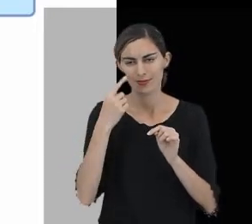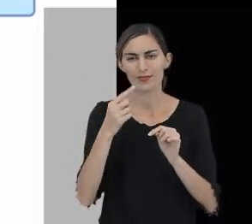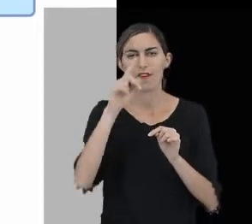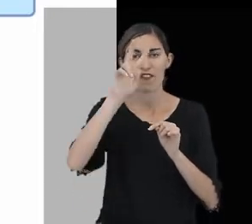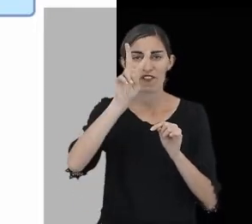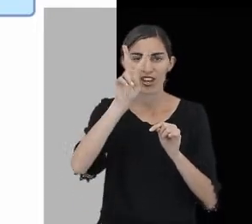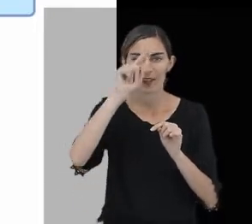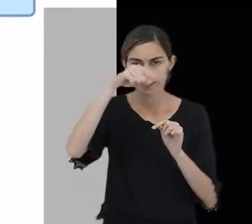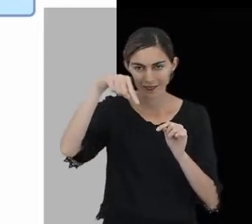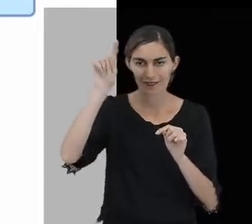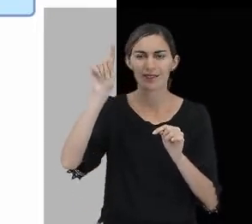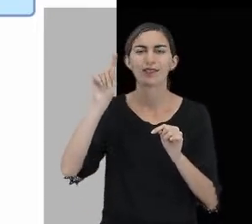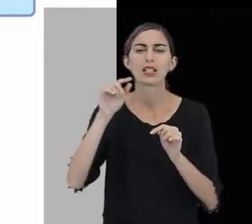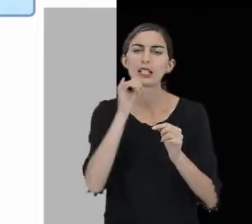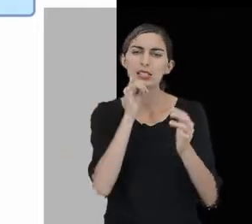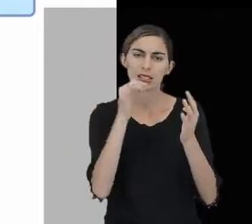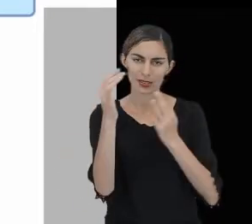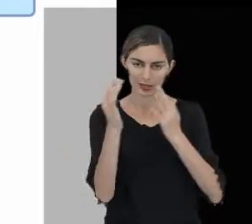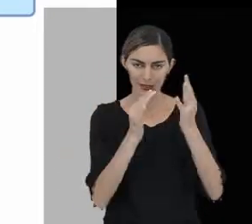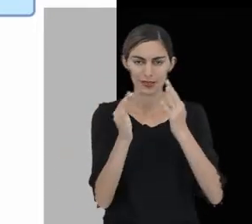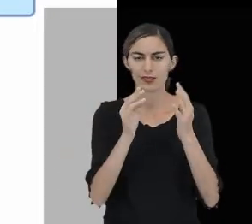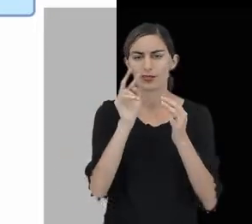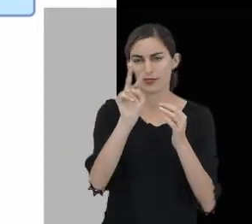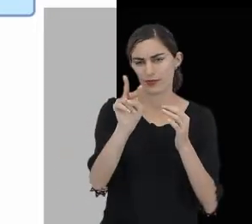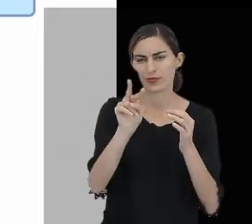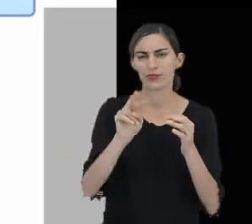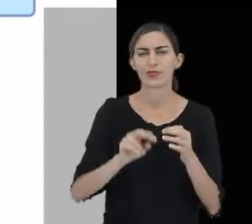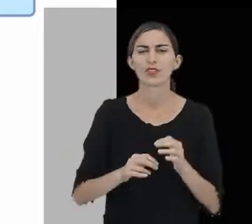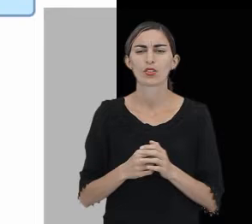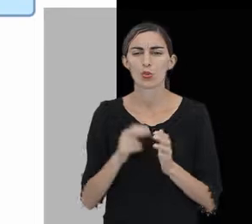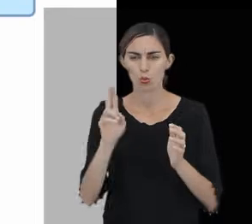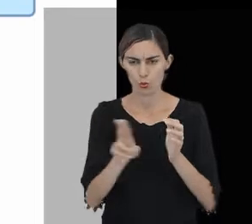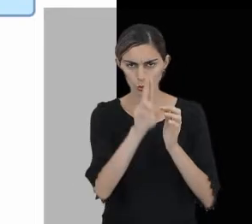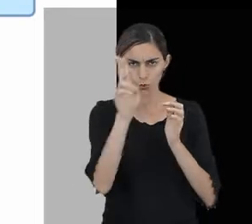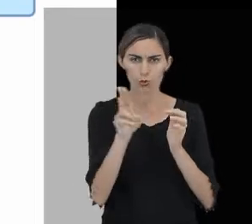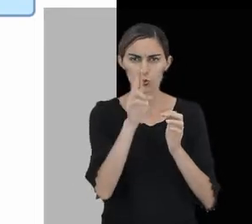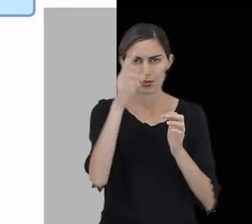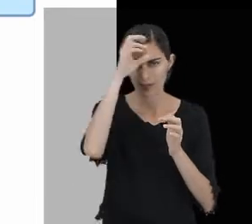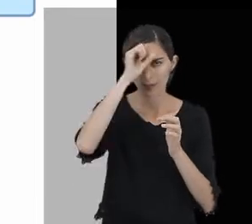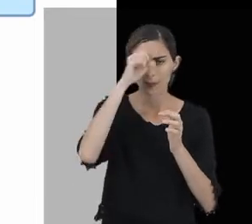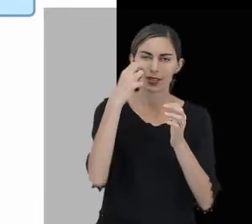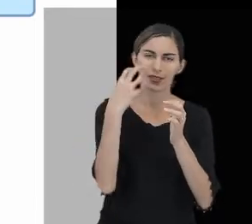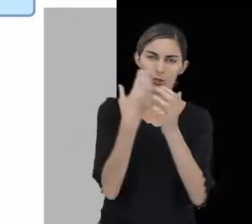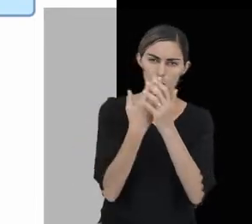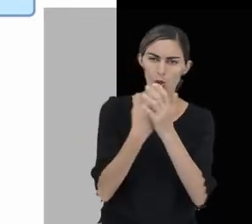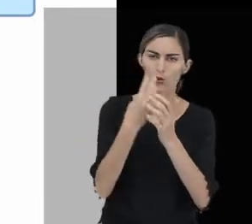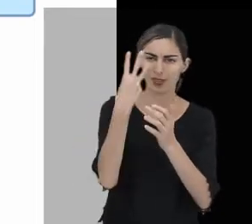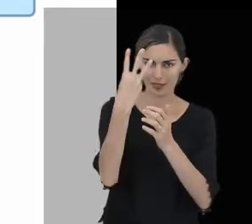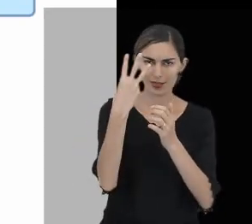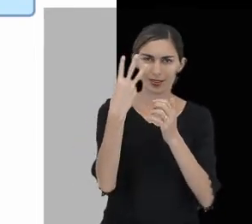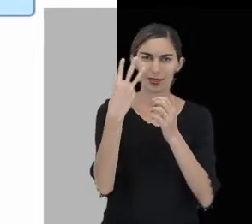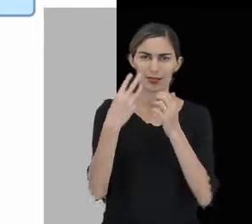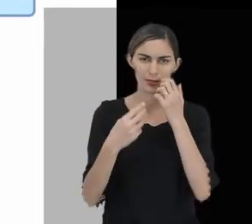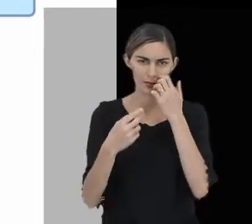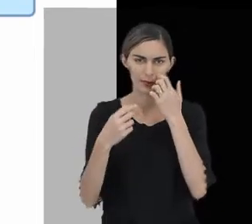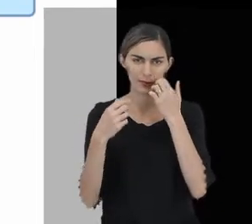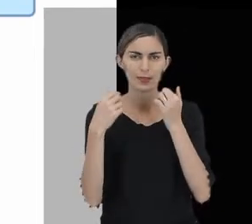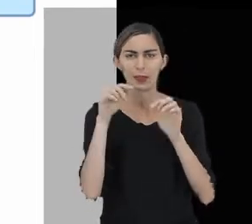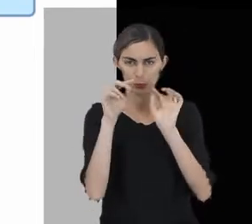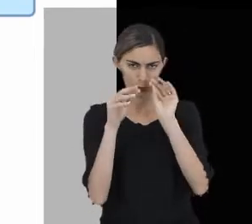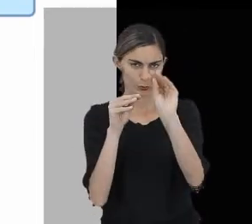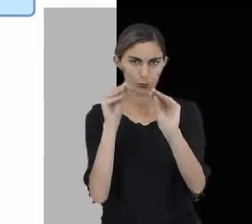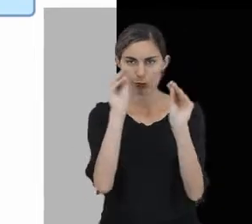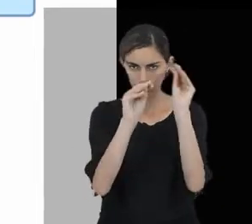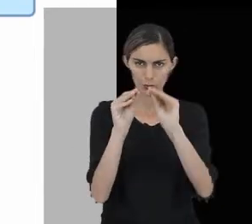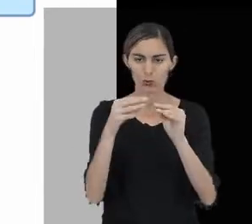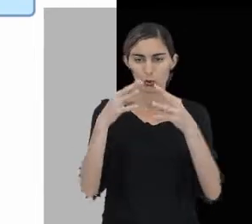Vzinho, certo? Então, nesse exemplo da gente aqui, a gente colocou, está usando aqui o que a gente aprendeu na aula 3, que foi o Linear Layout, e